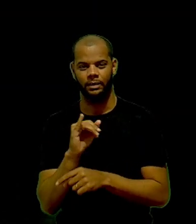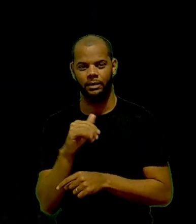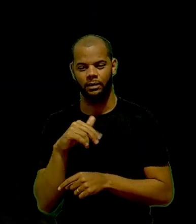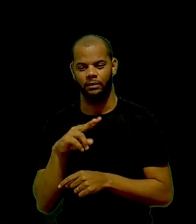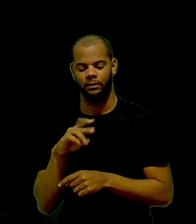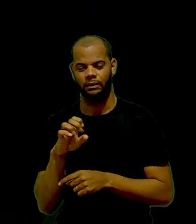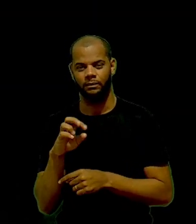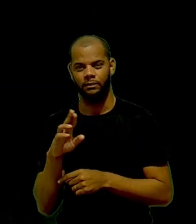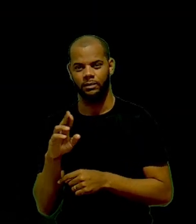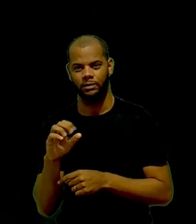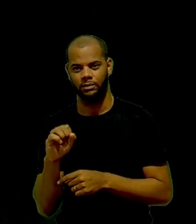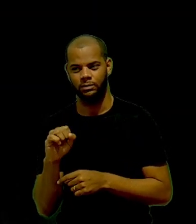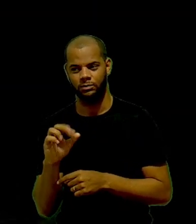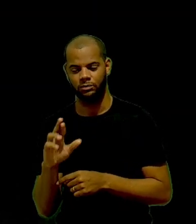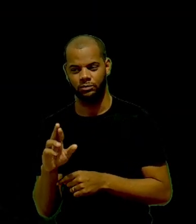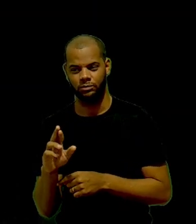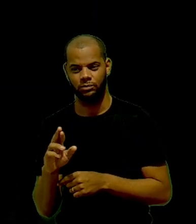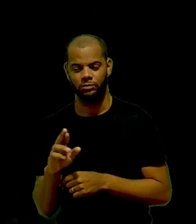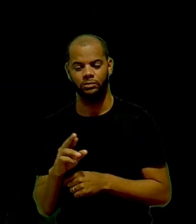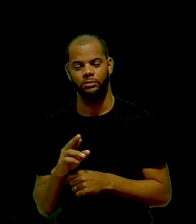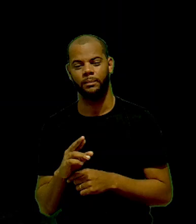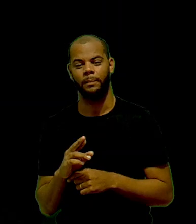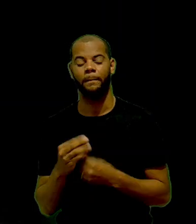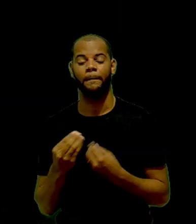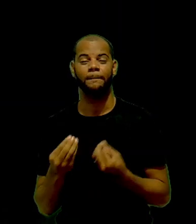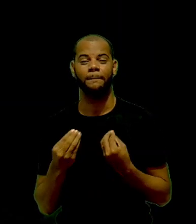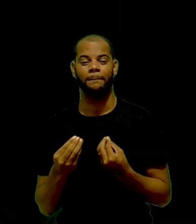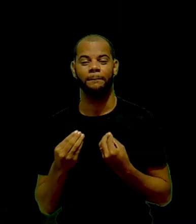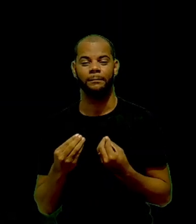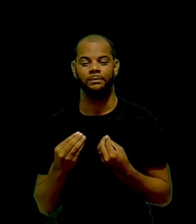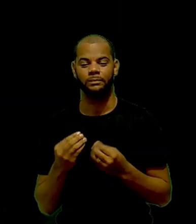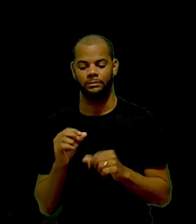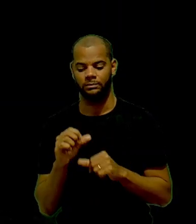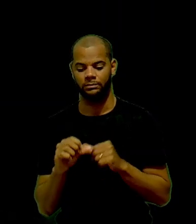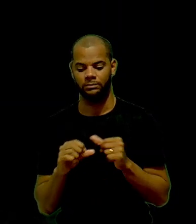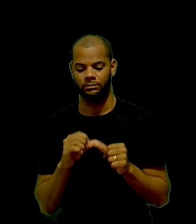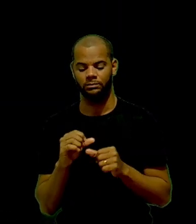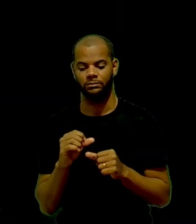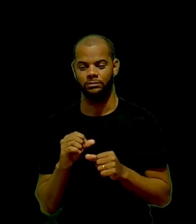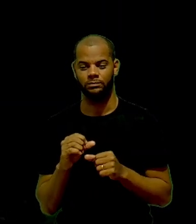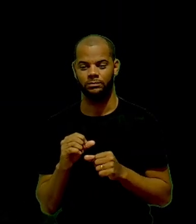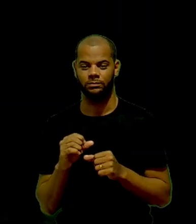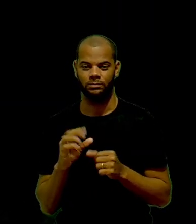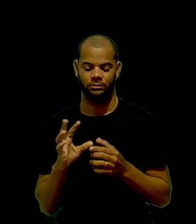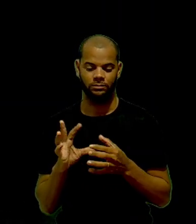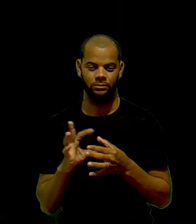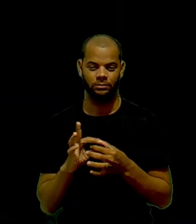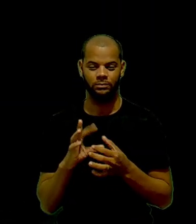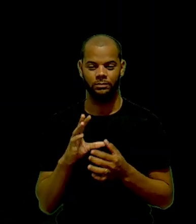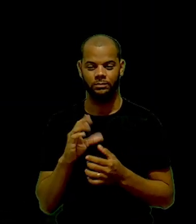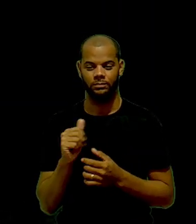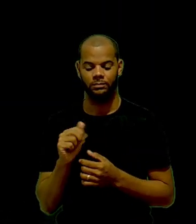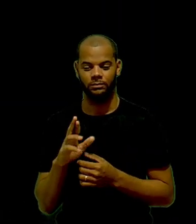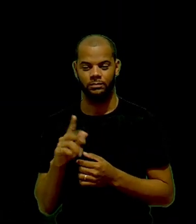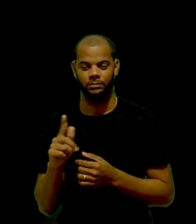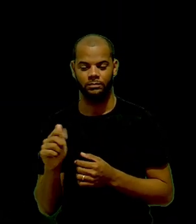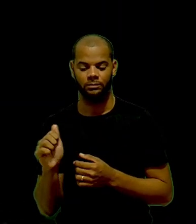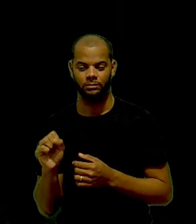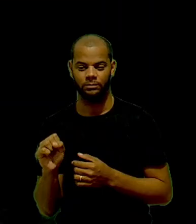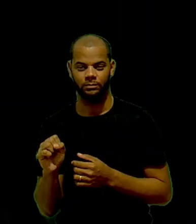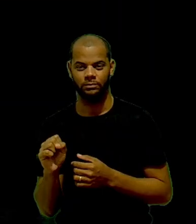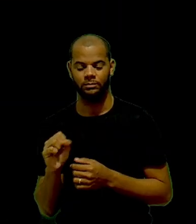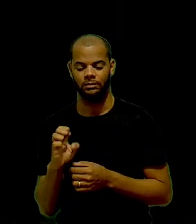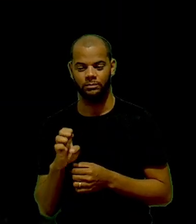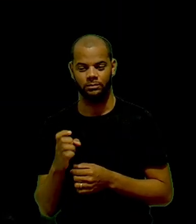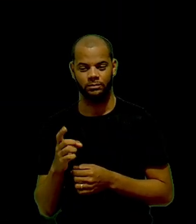de energia, por um inversor, para transformar em corrente alternada, para alimentar as cargas e o